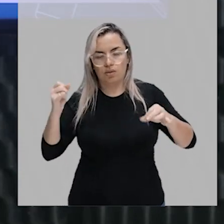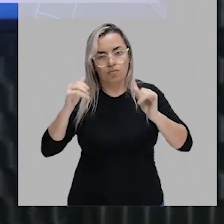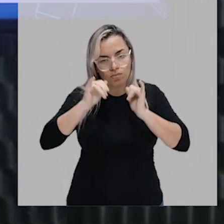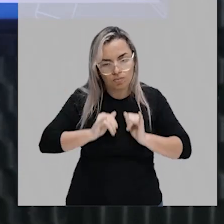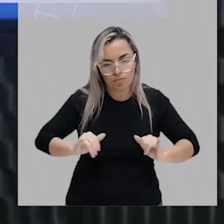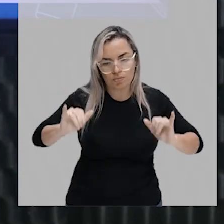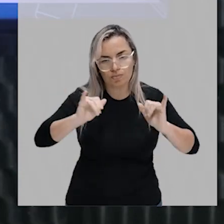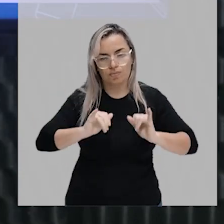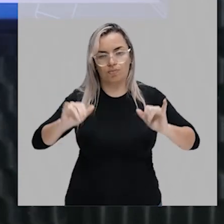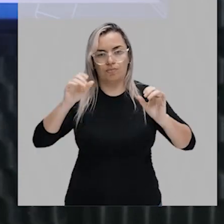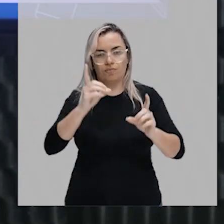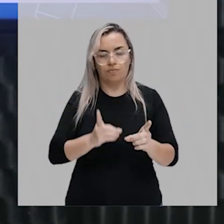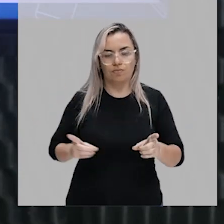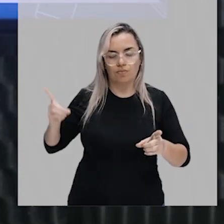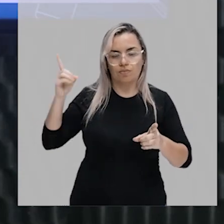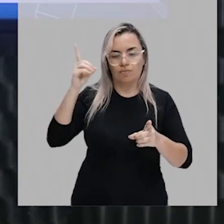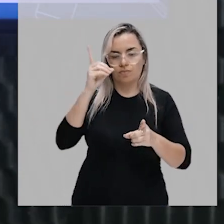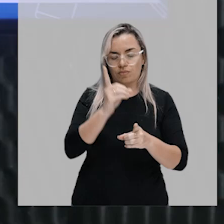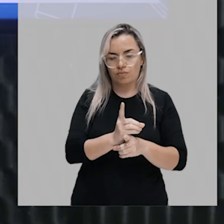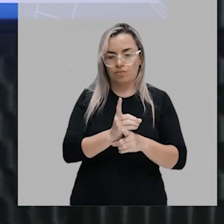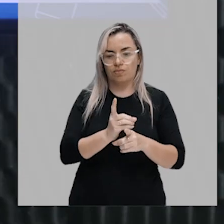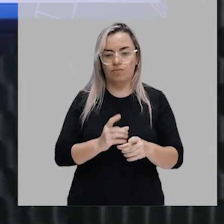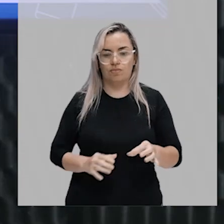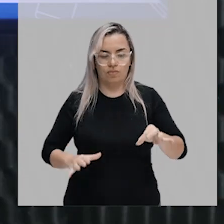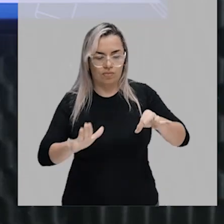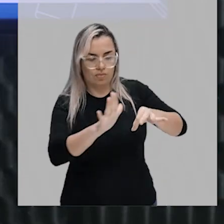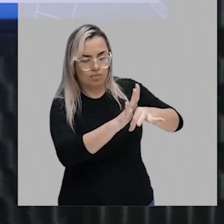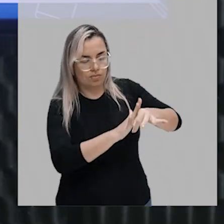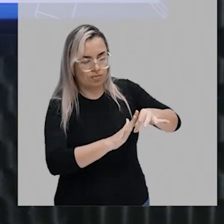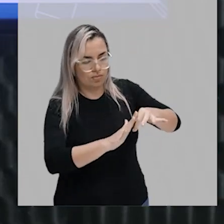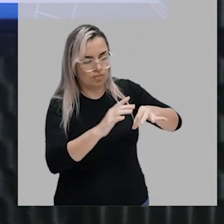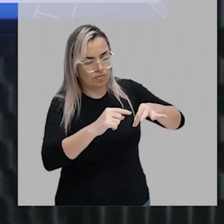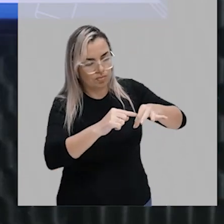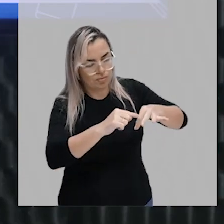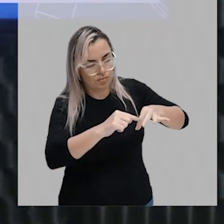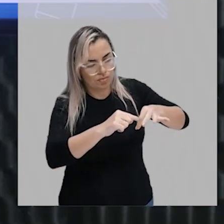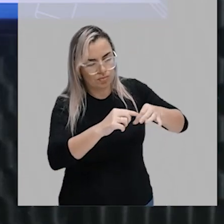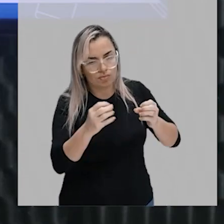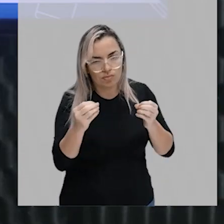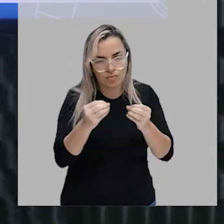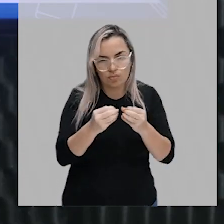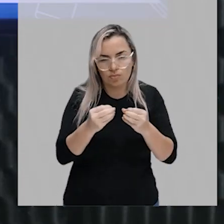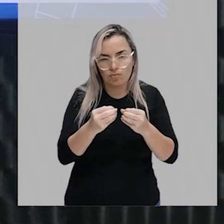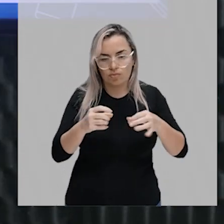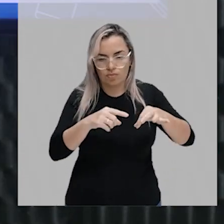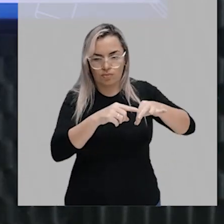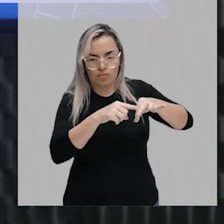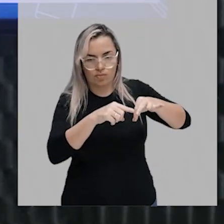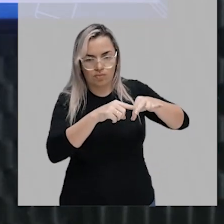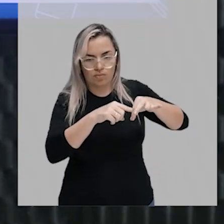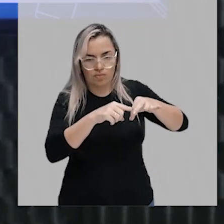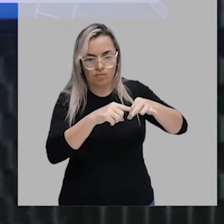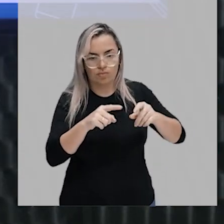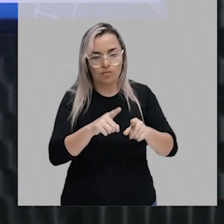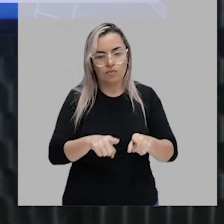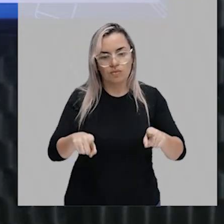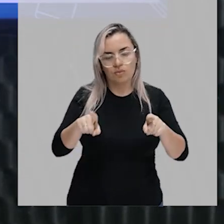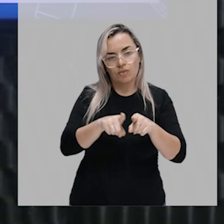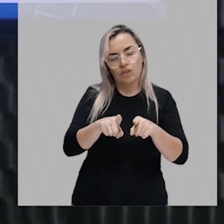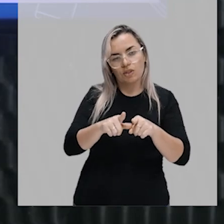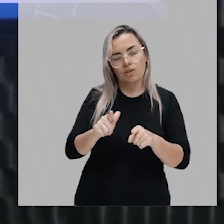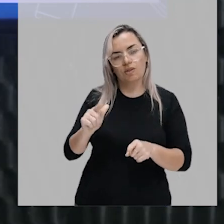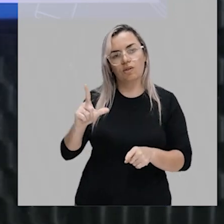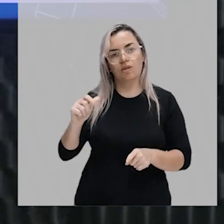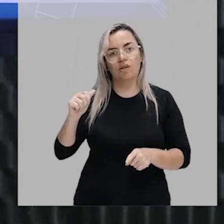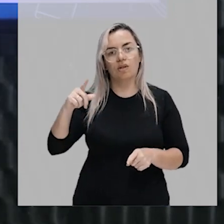encontrar próxima a essa abertura da vagina aqui, umas glândulas que produzem